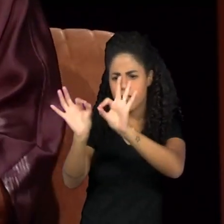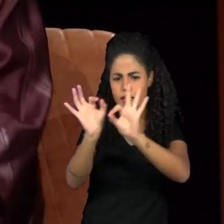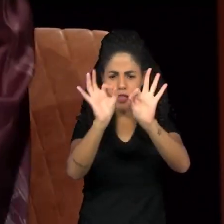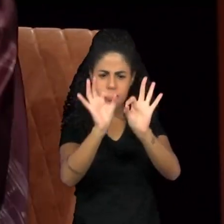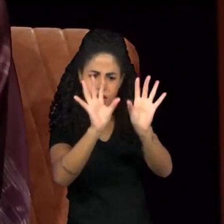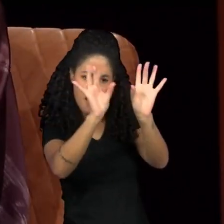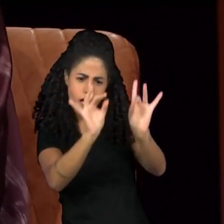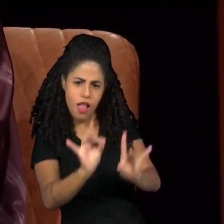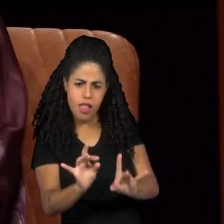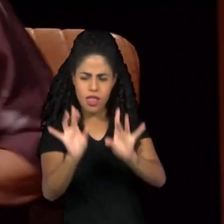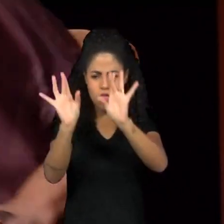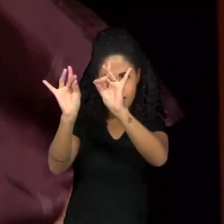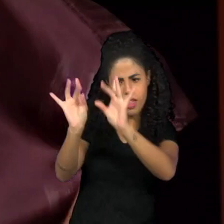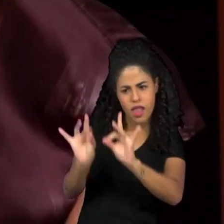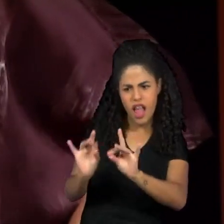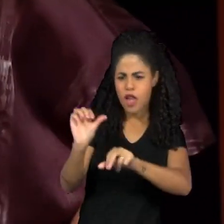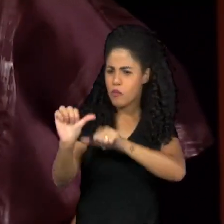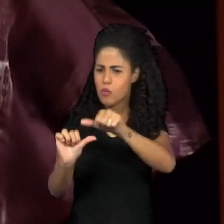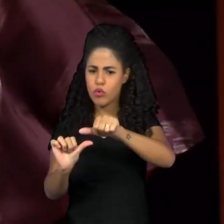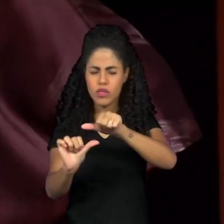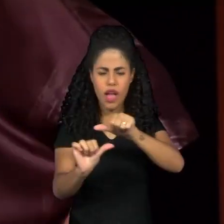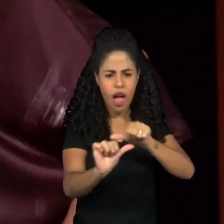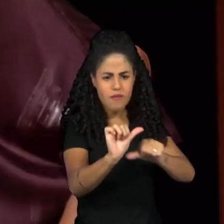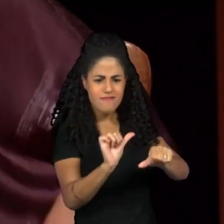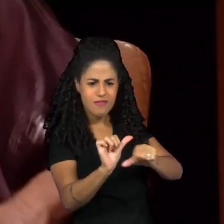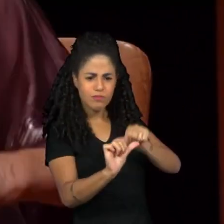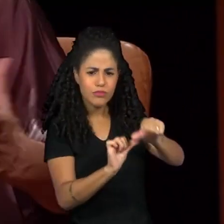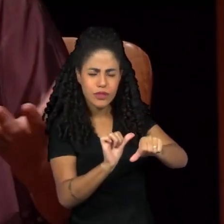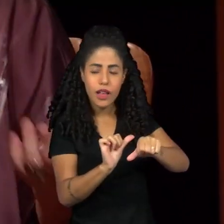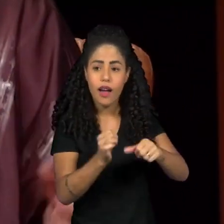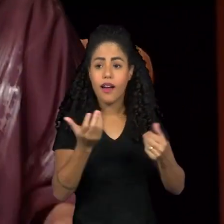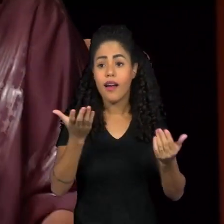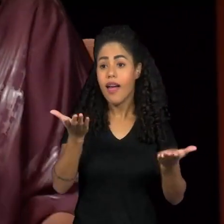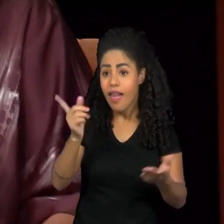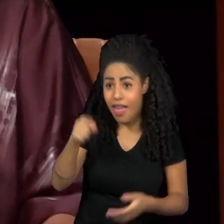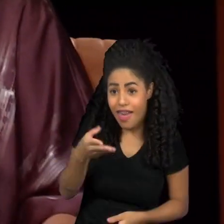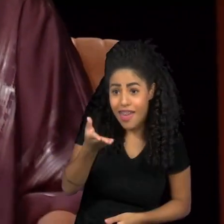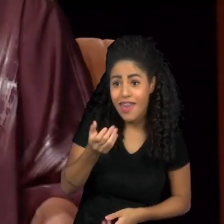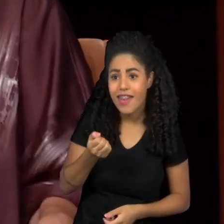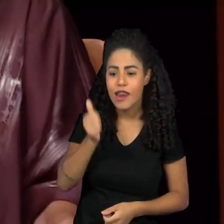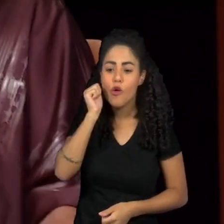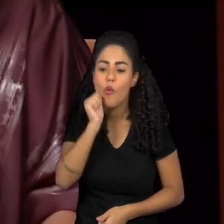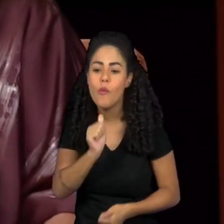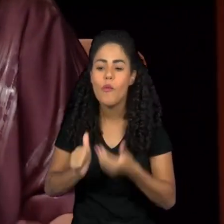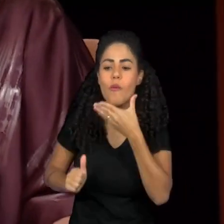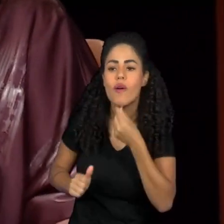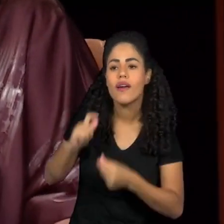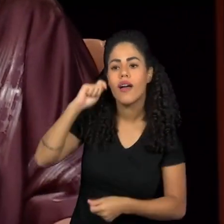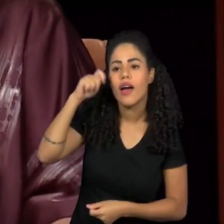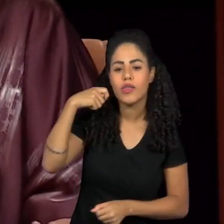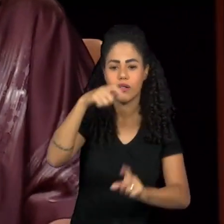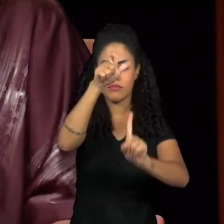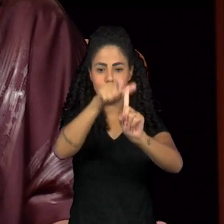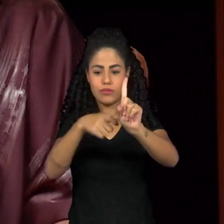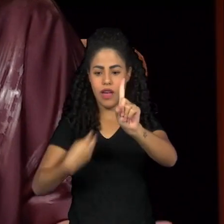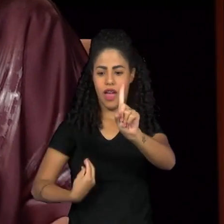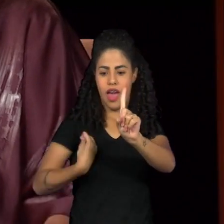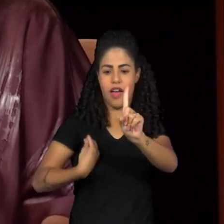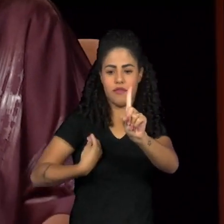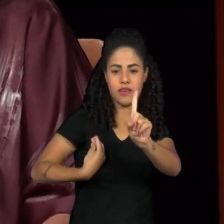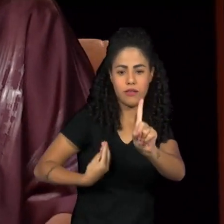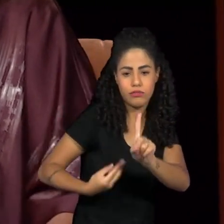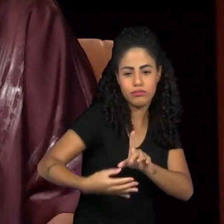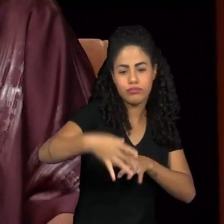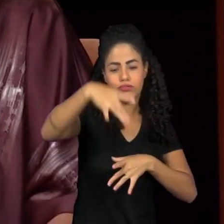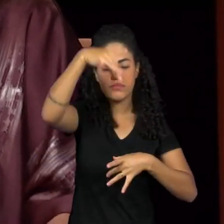aqui, e se mudasse aqui. Mas é ele e ela, né, que estão dando a